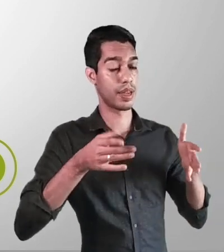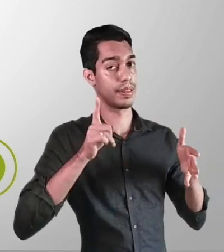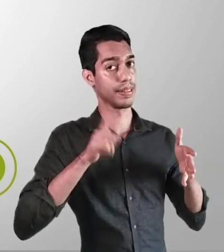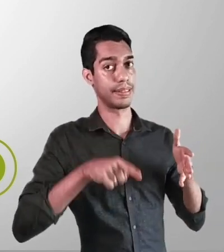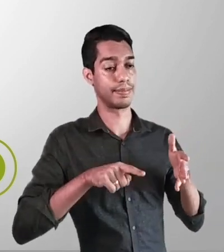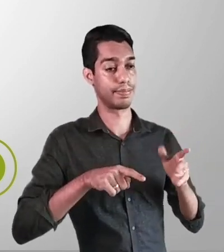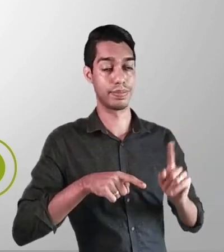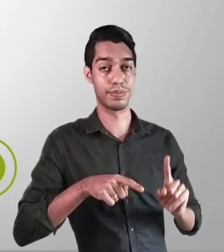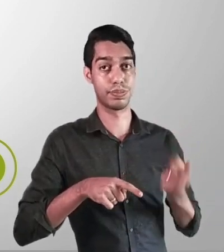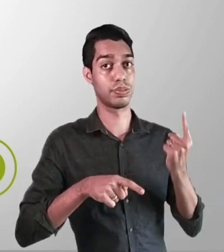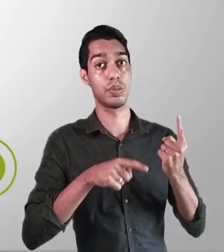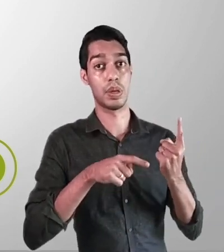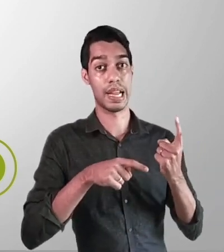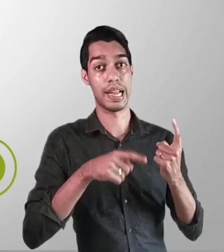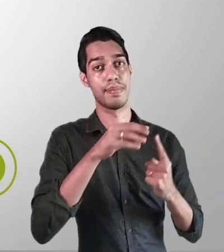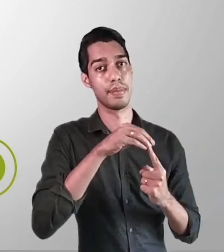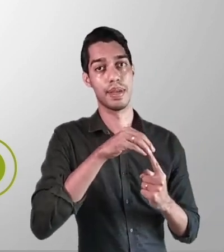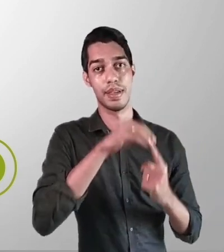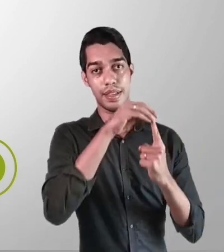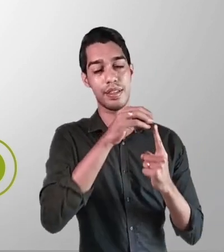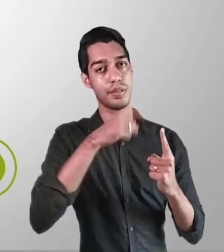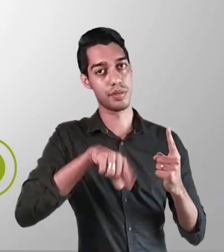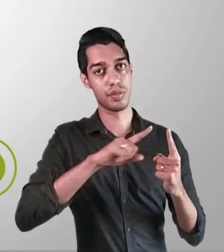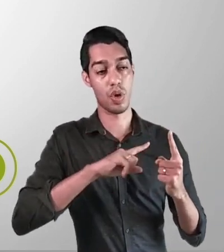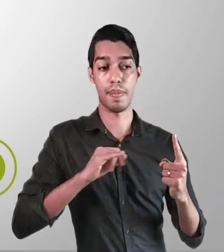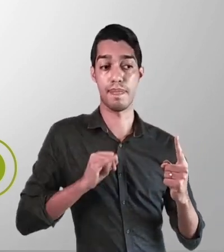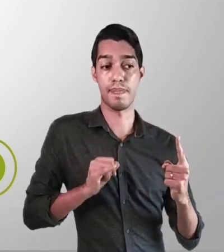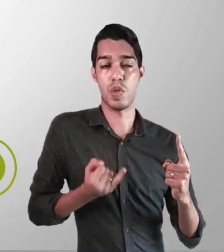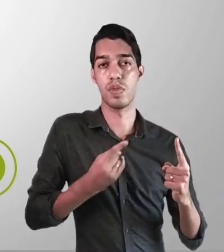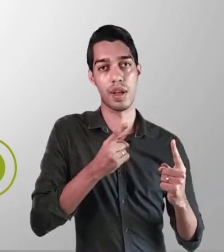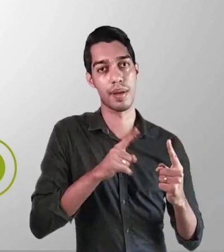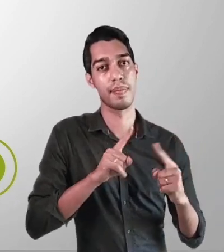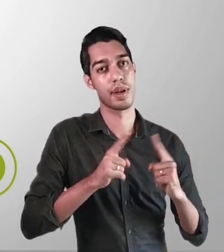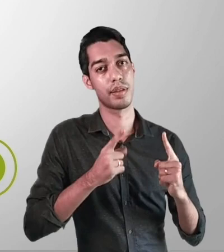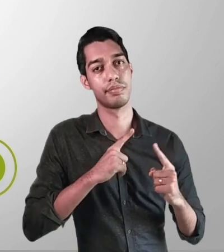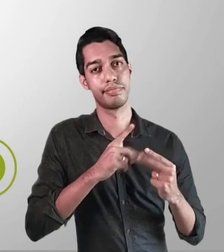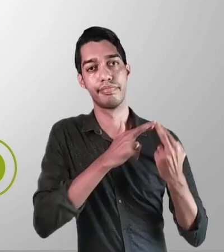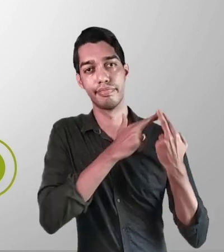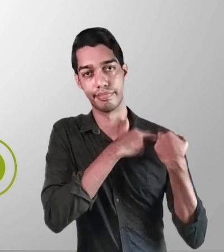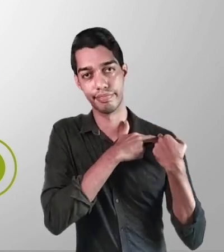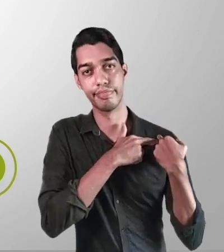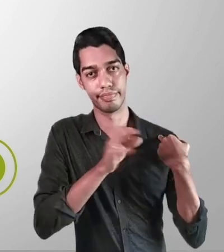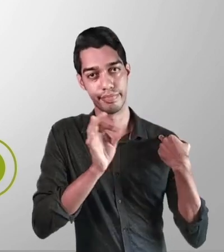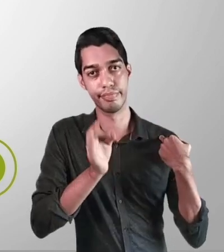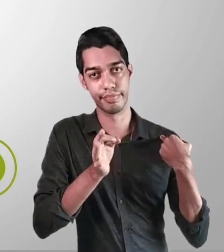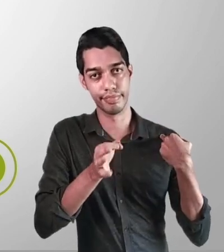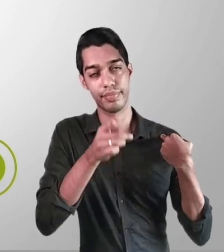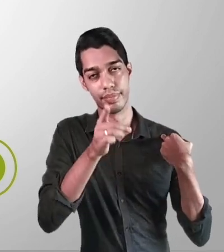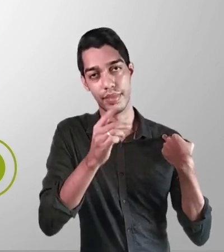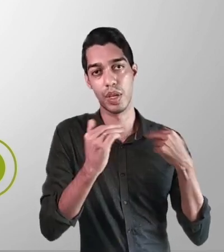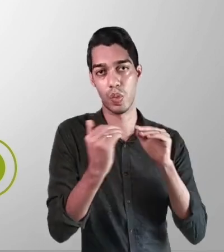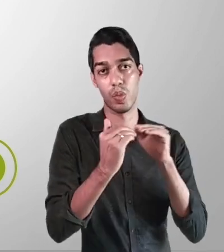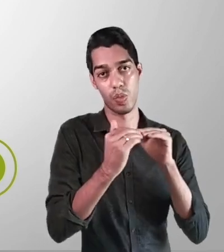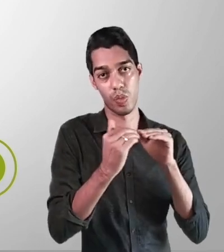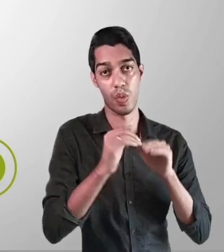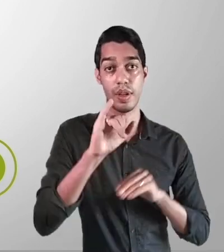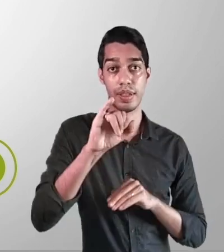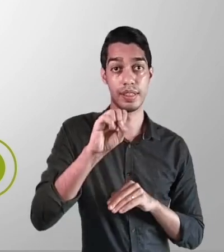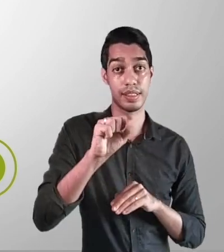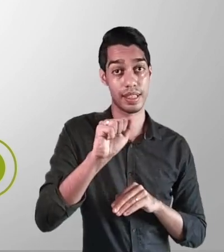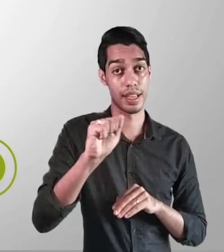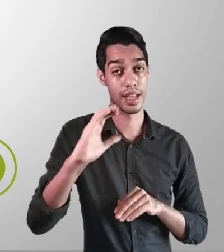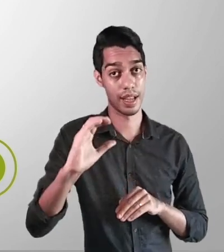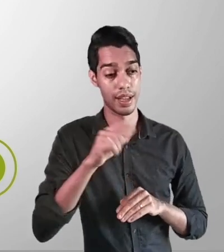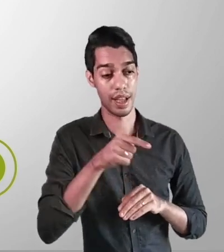né? Precisamos aproveitar ele com responsabilidade, concordo plenamente com o Isaac, né? No processo de inclusão da